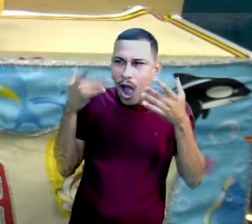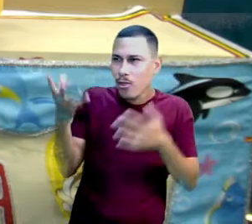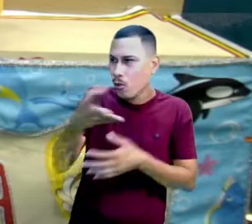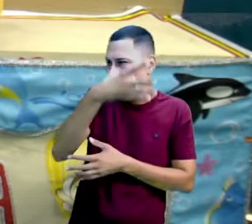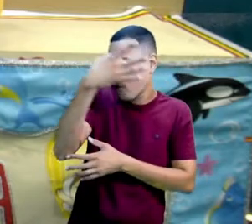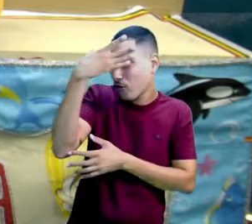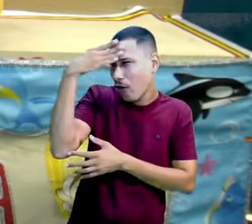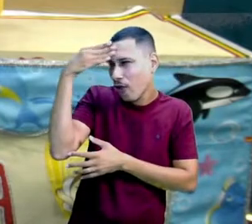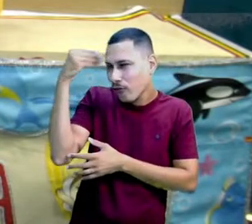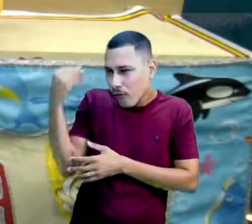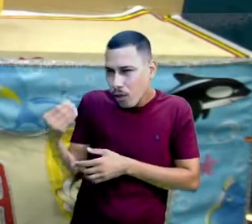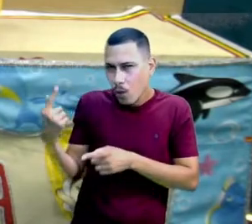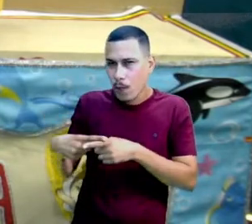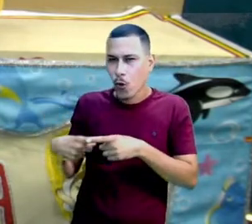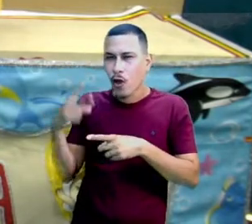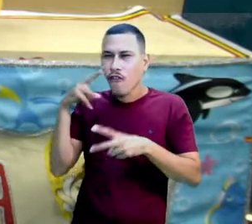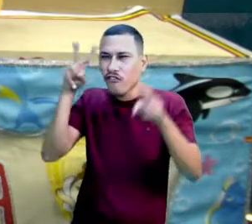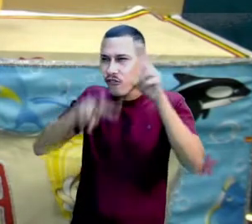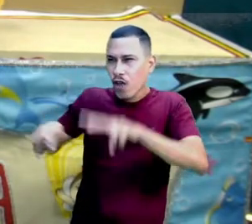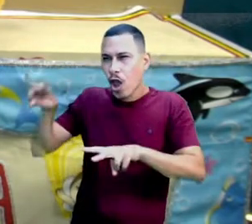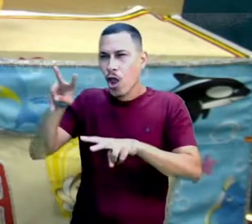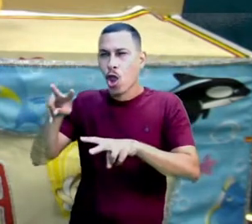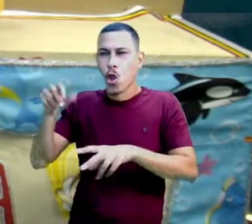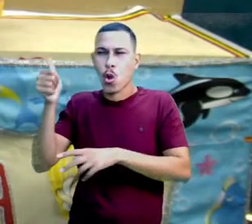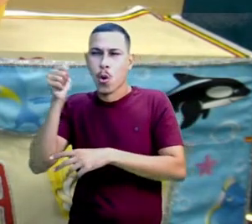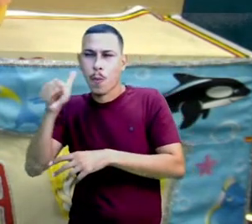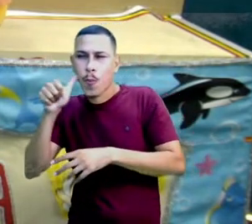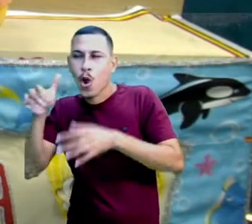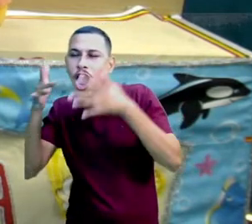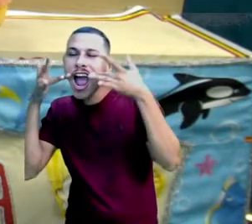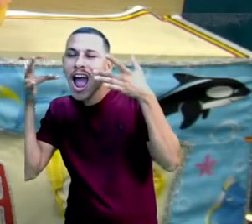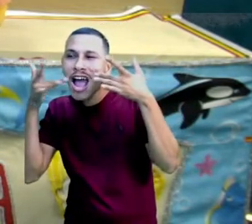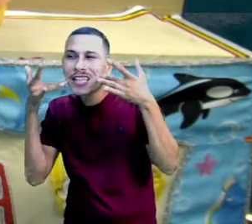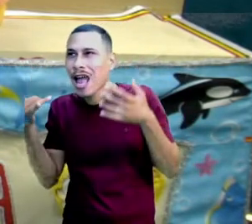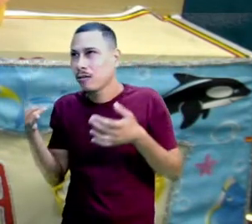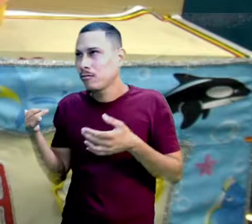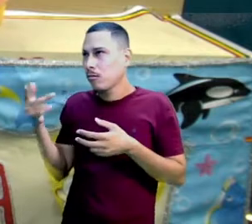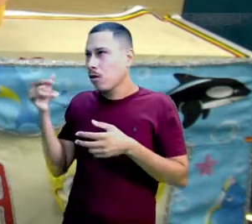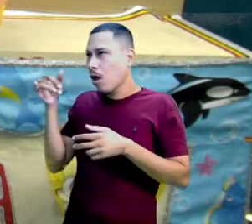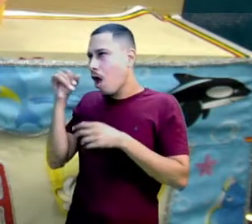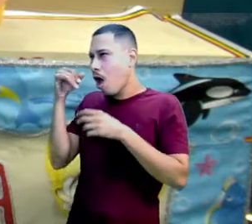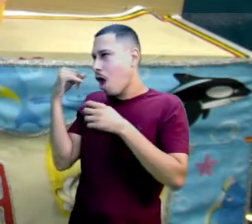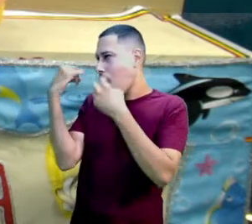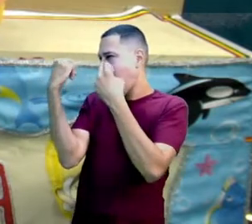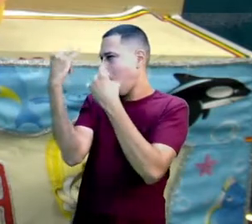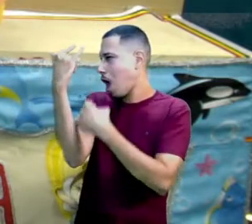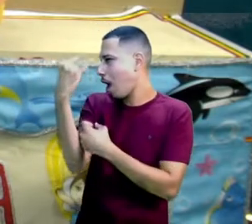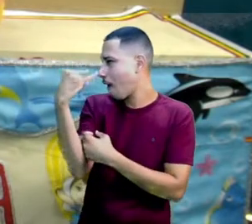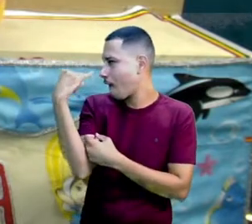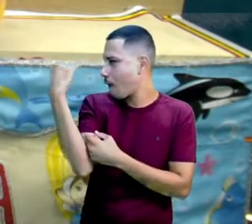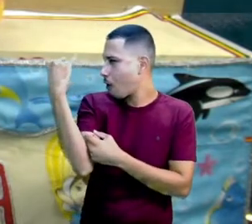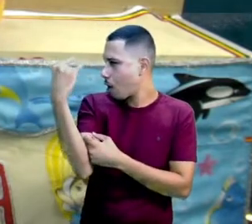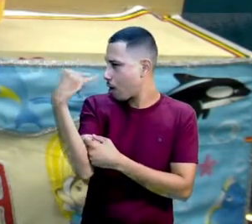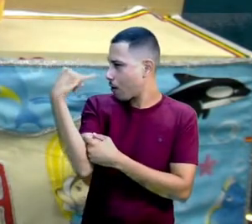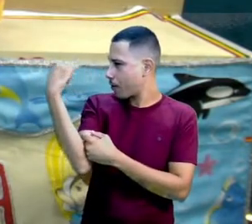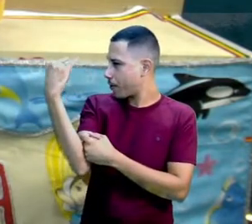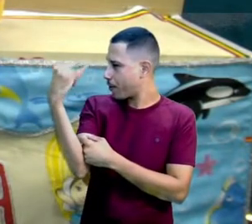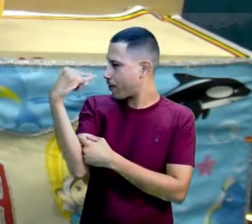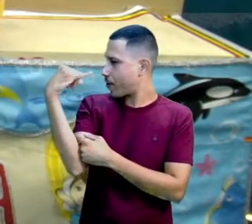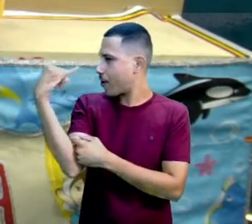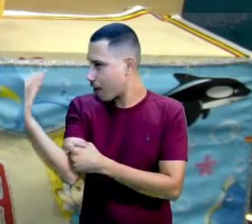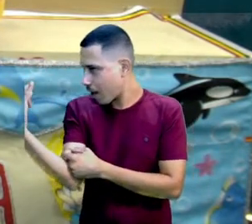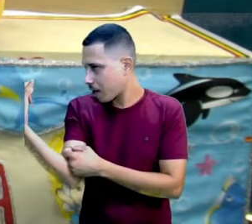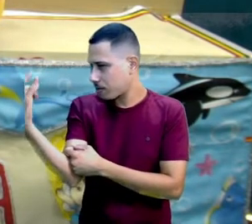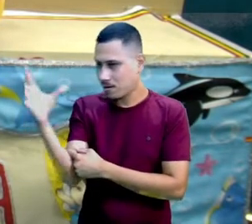uma gata. Quando ele viu a gata, a leiturinha, ele se apaixonou na hora.